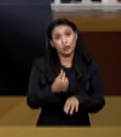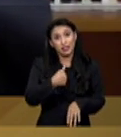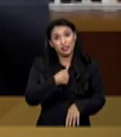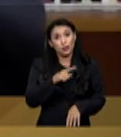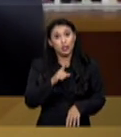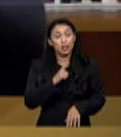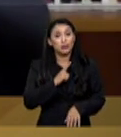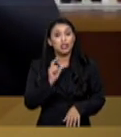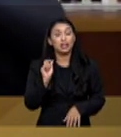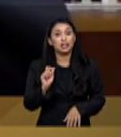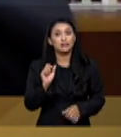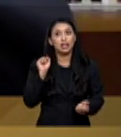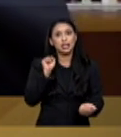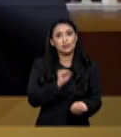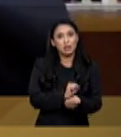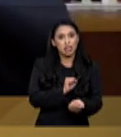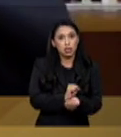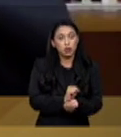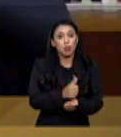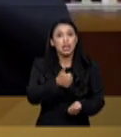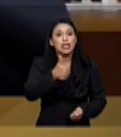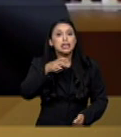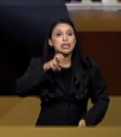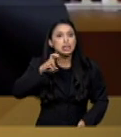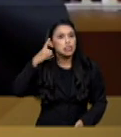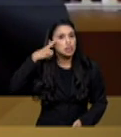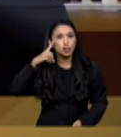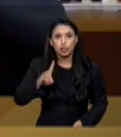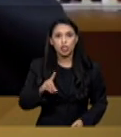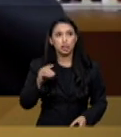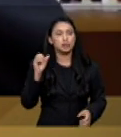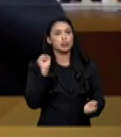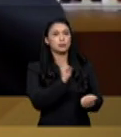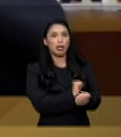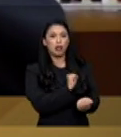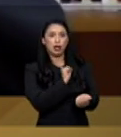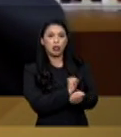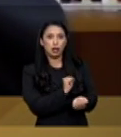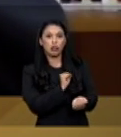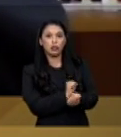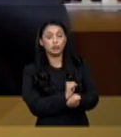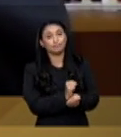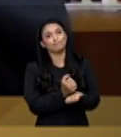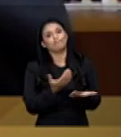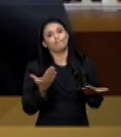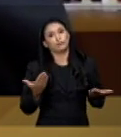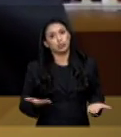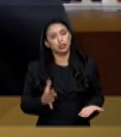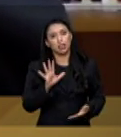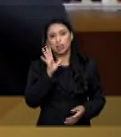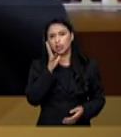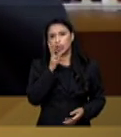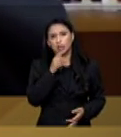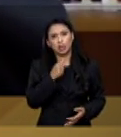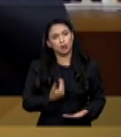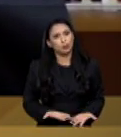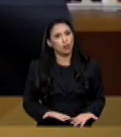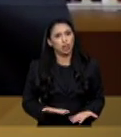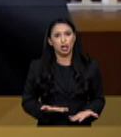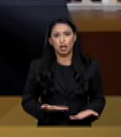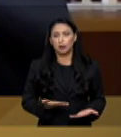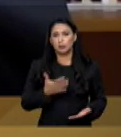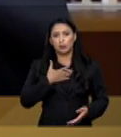dias com essa decisão na gaveta, o que reforça totalmente ao meu modo de